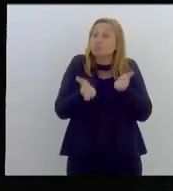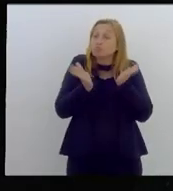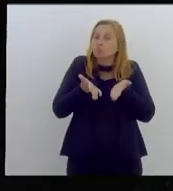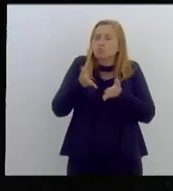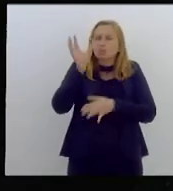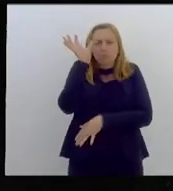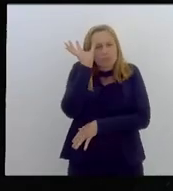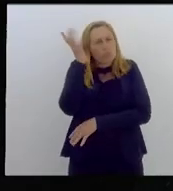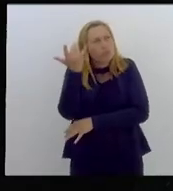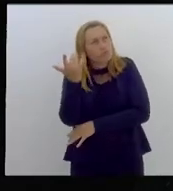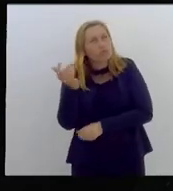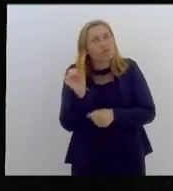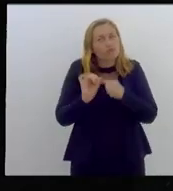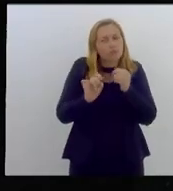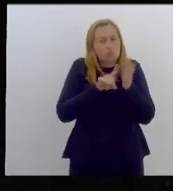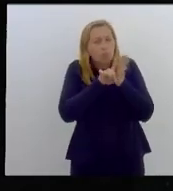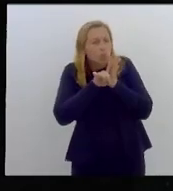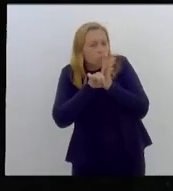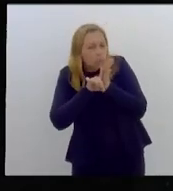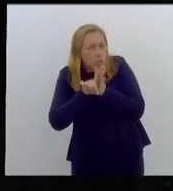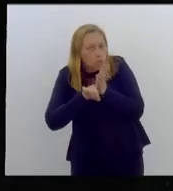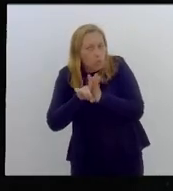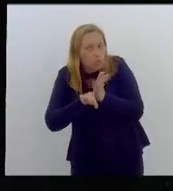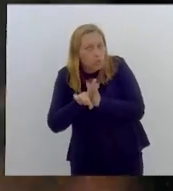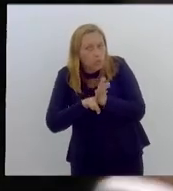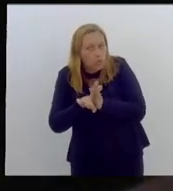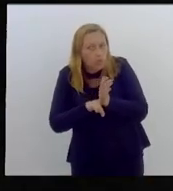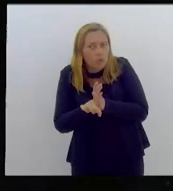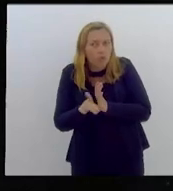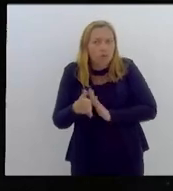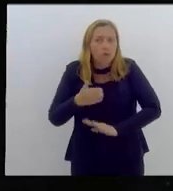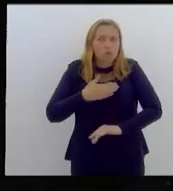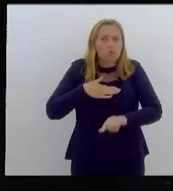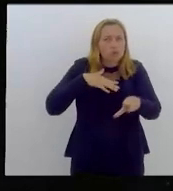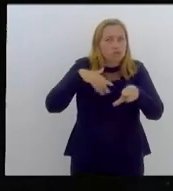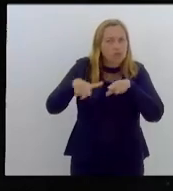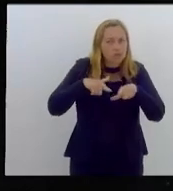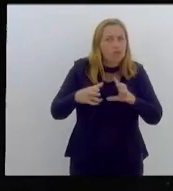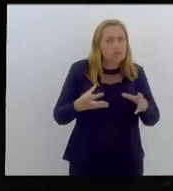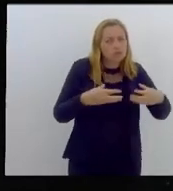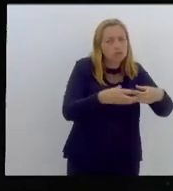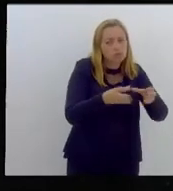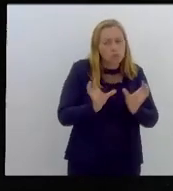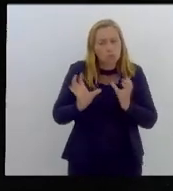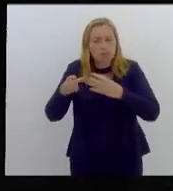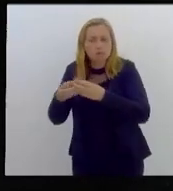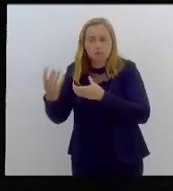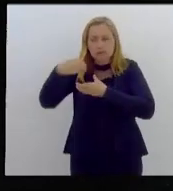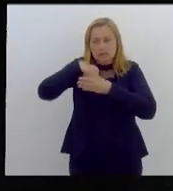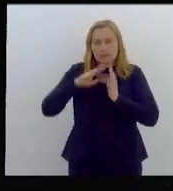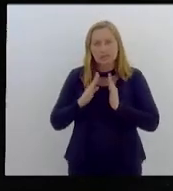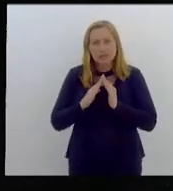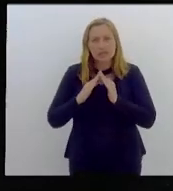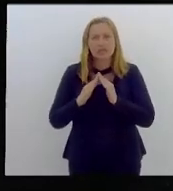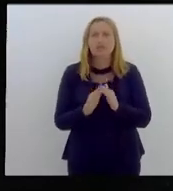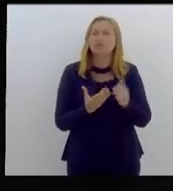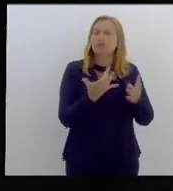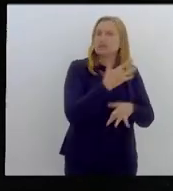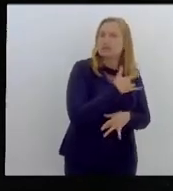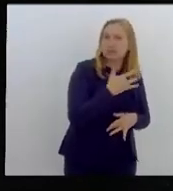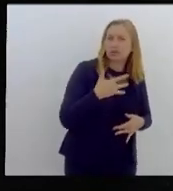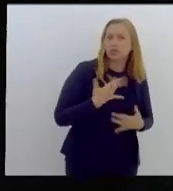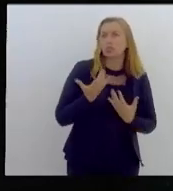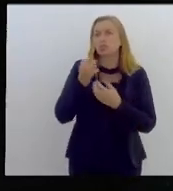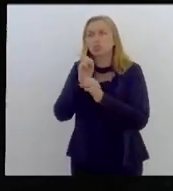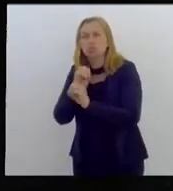resolvi fazer essa análise a partir da minha atuação nas comissões dentro dessa casa. Seja na saúde,